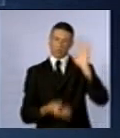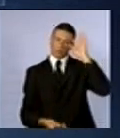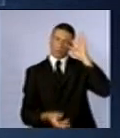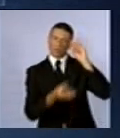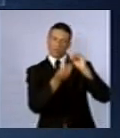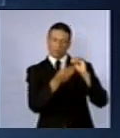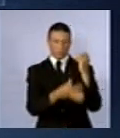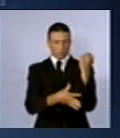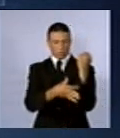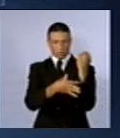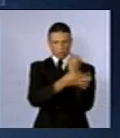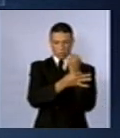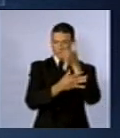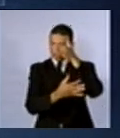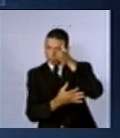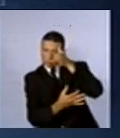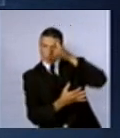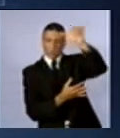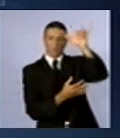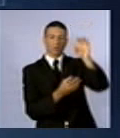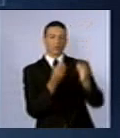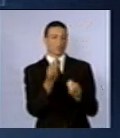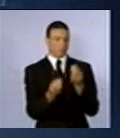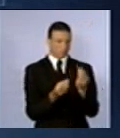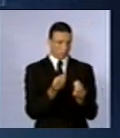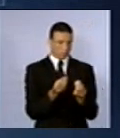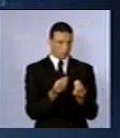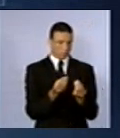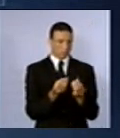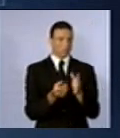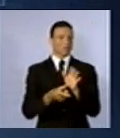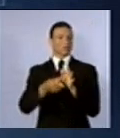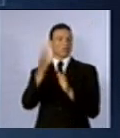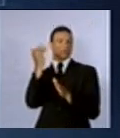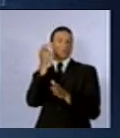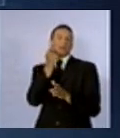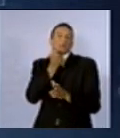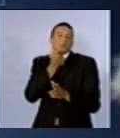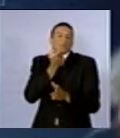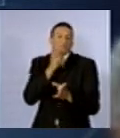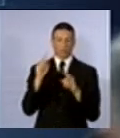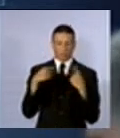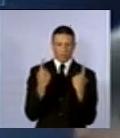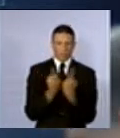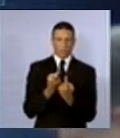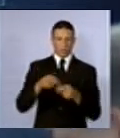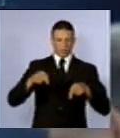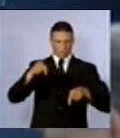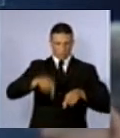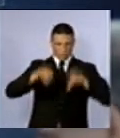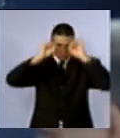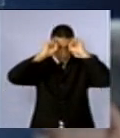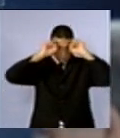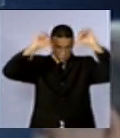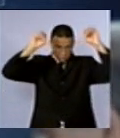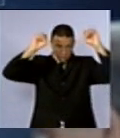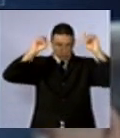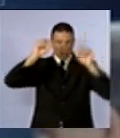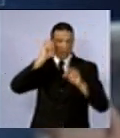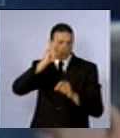como precaução. Recentemente passou por essa Suprema Corte a discussão sobre o